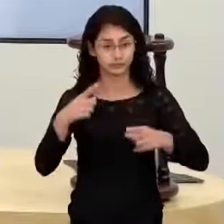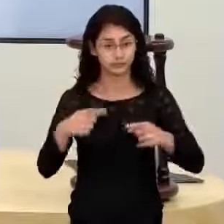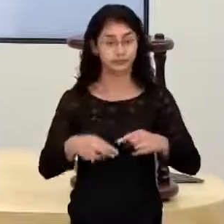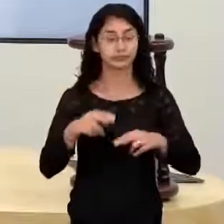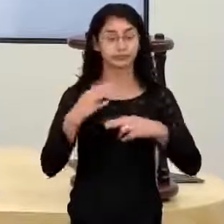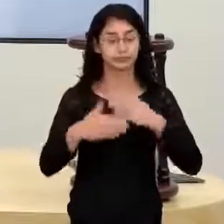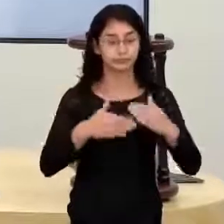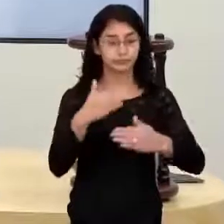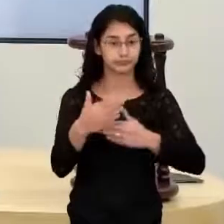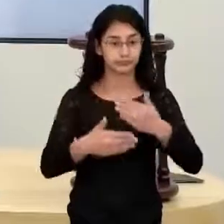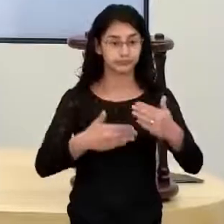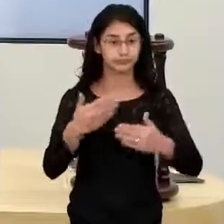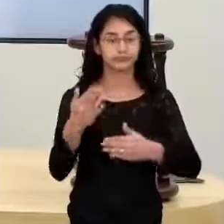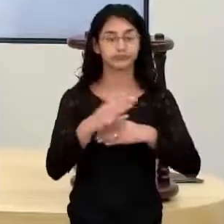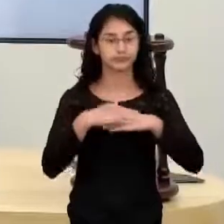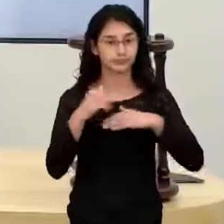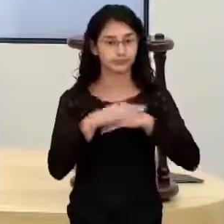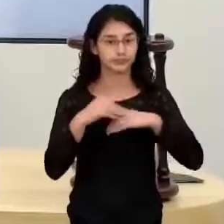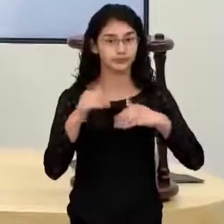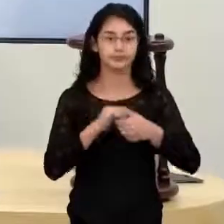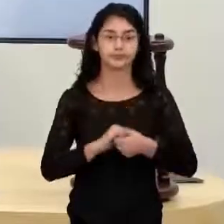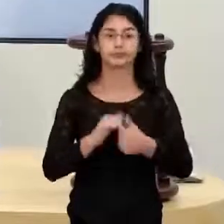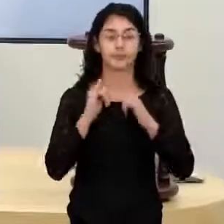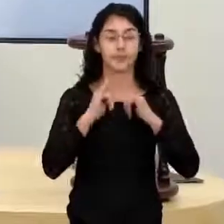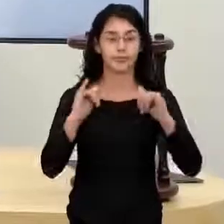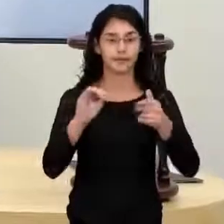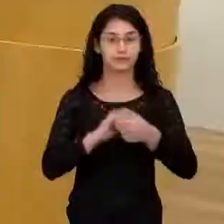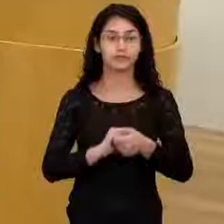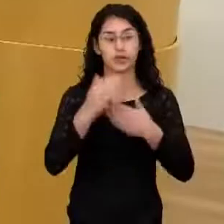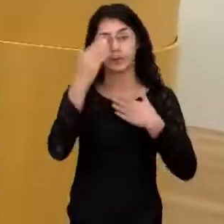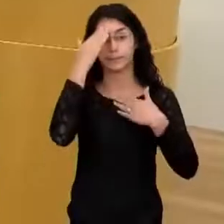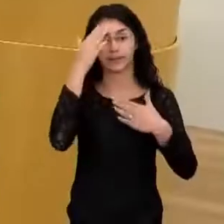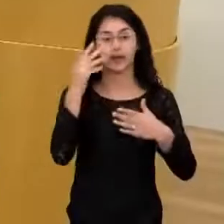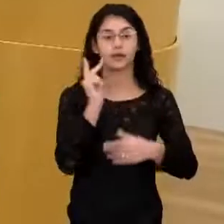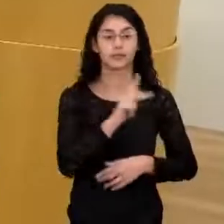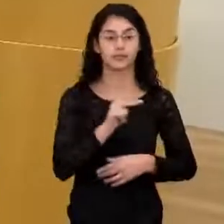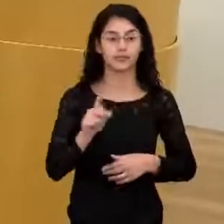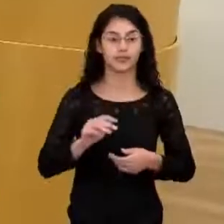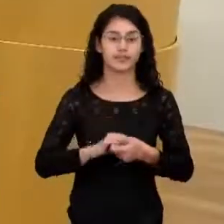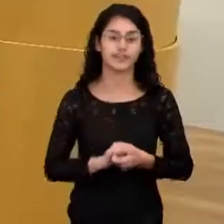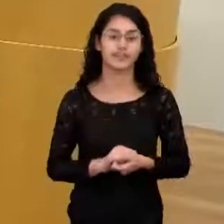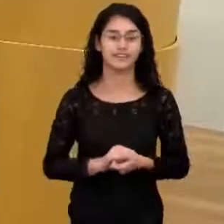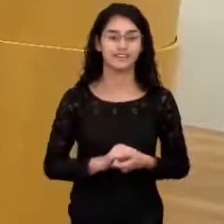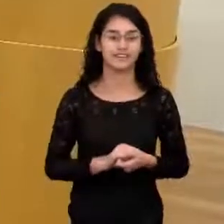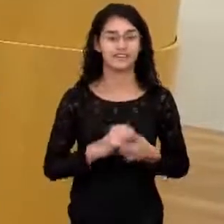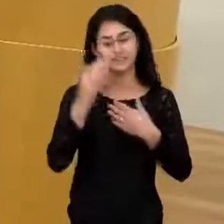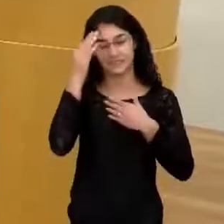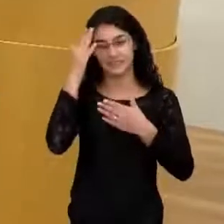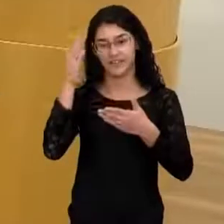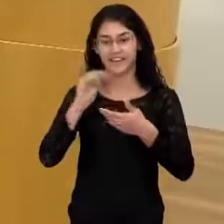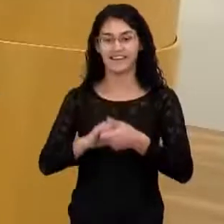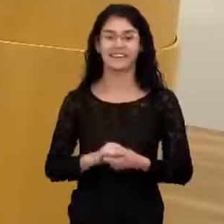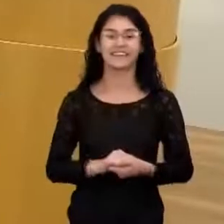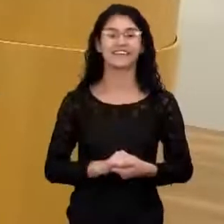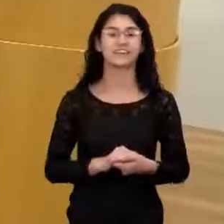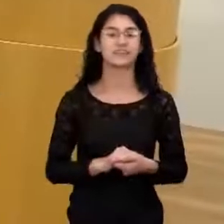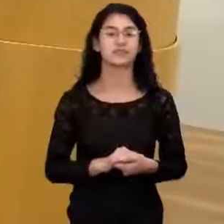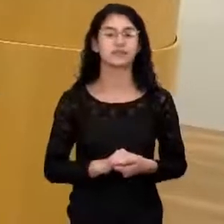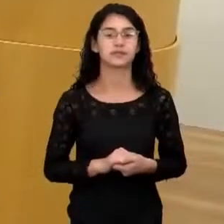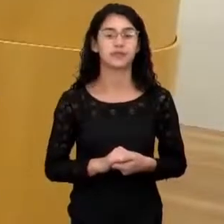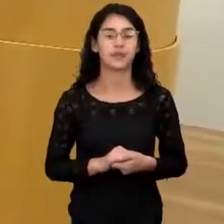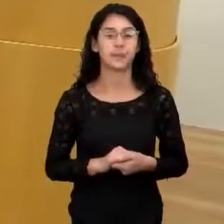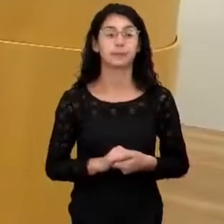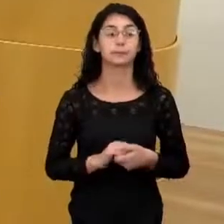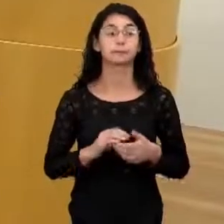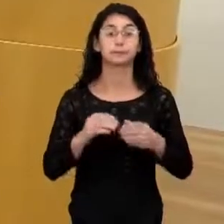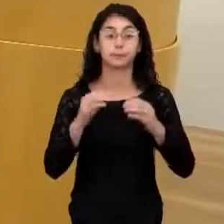muito carinho. Então, esse é o recado que eu gostaria de dar. E obrigada, professora. Obrigada, Gabriel. Obrigada. Postem